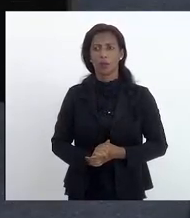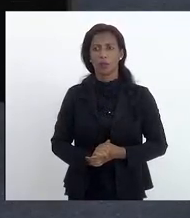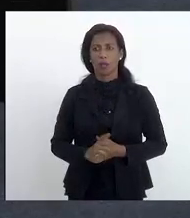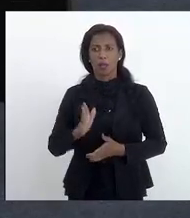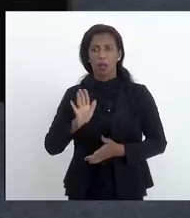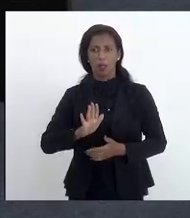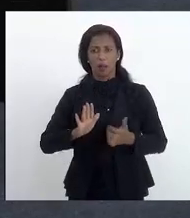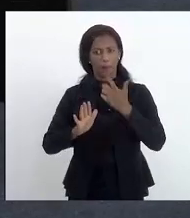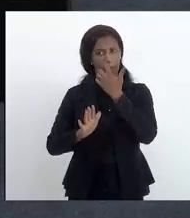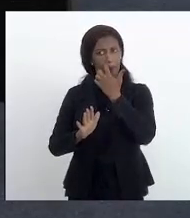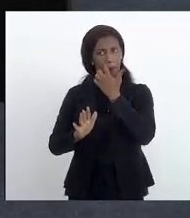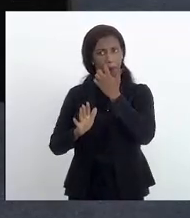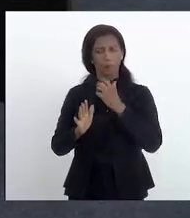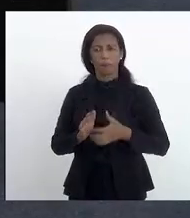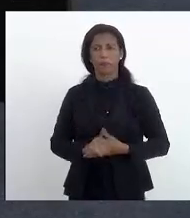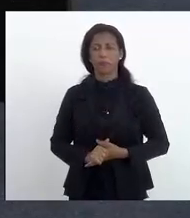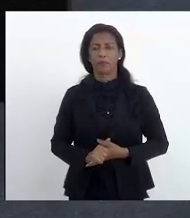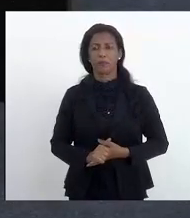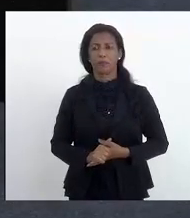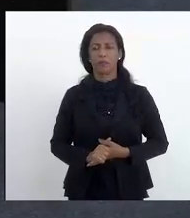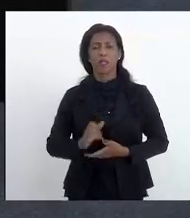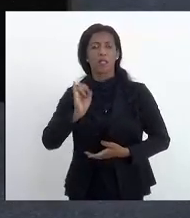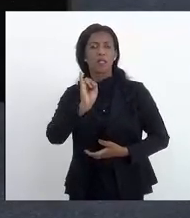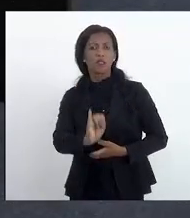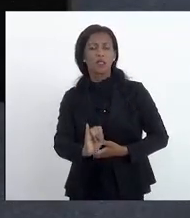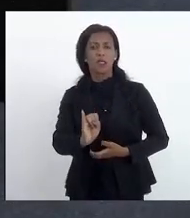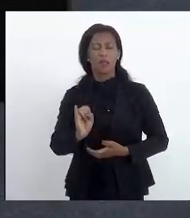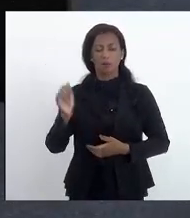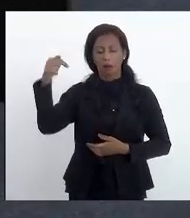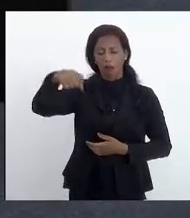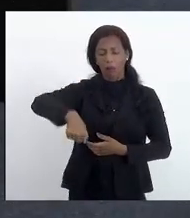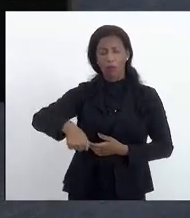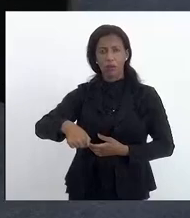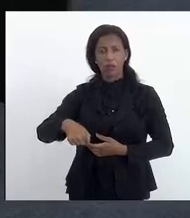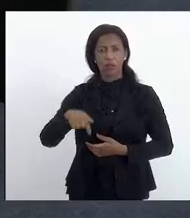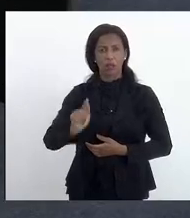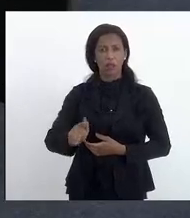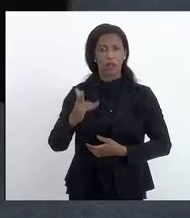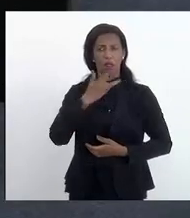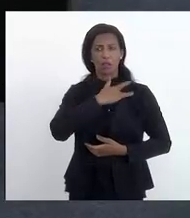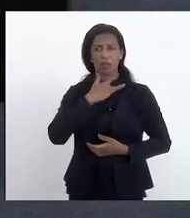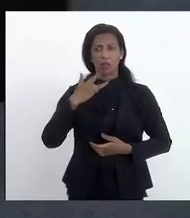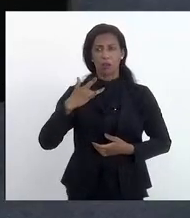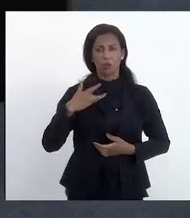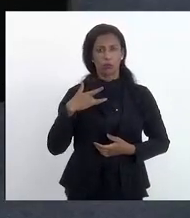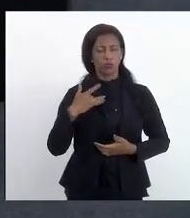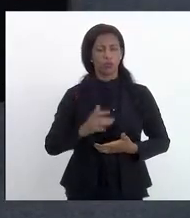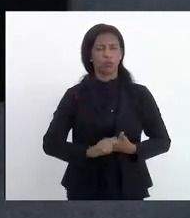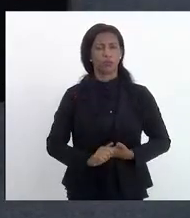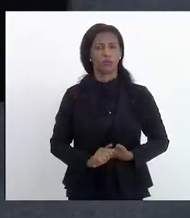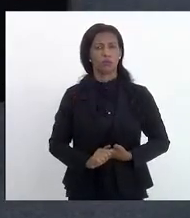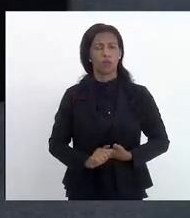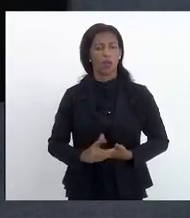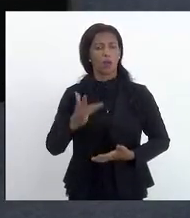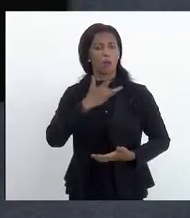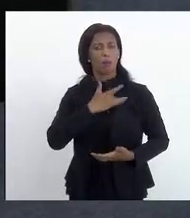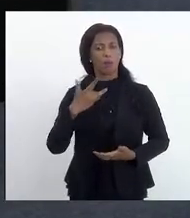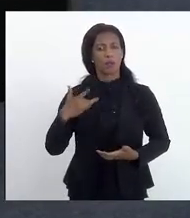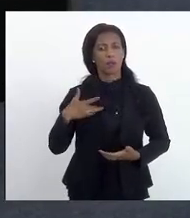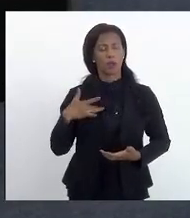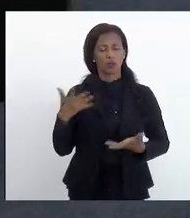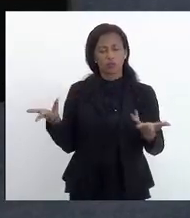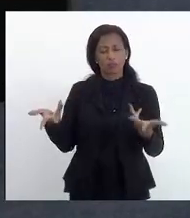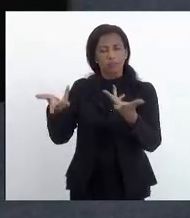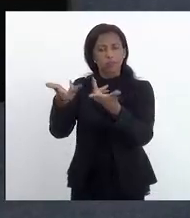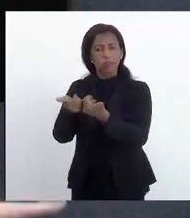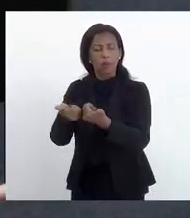Rio de Janeiro? Se alguém aqui falar que a saúde no Estado do Rio de Janeiro é uma saúde de excelência,